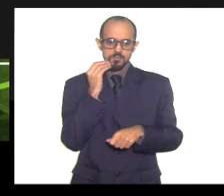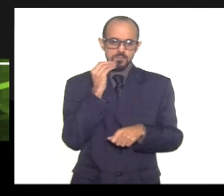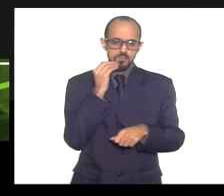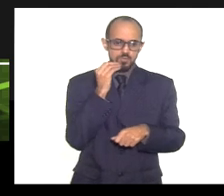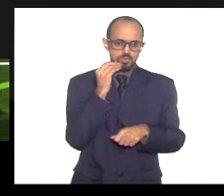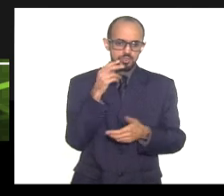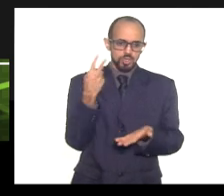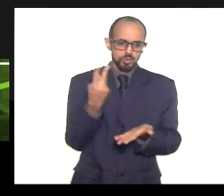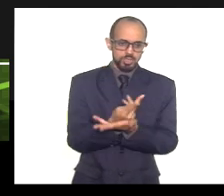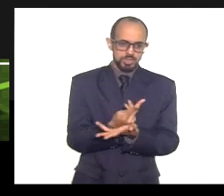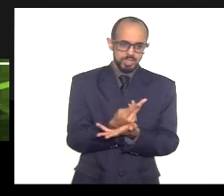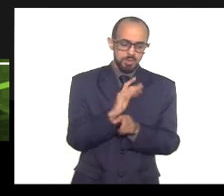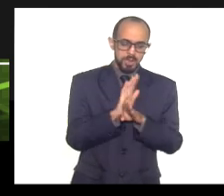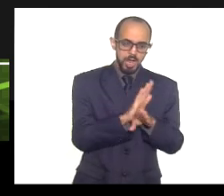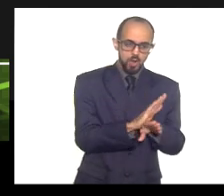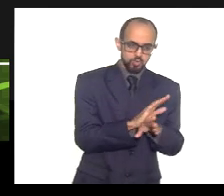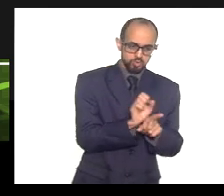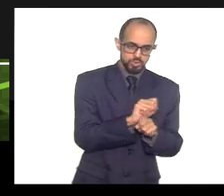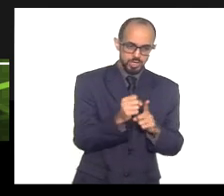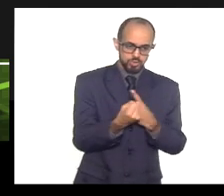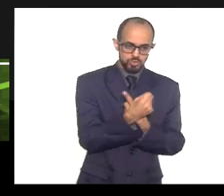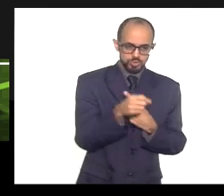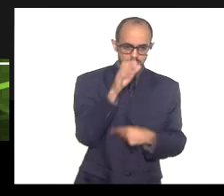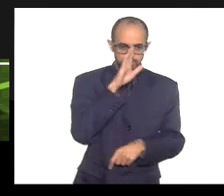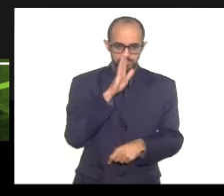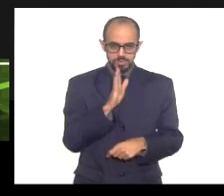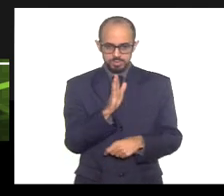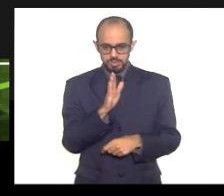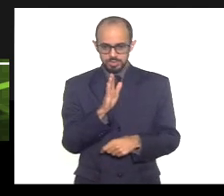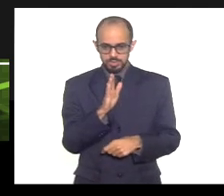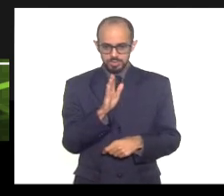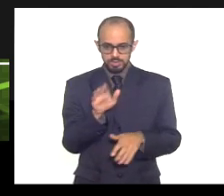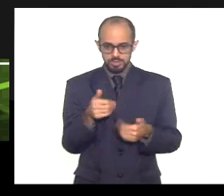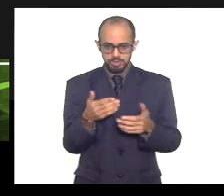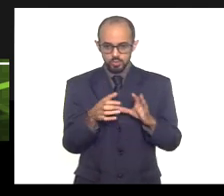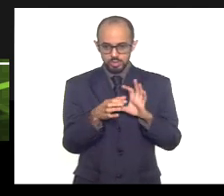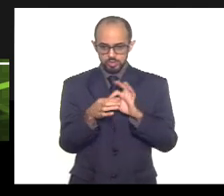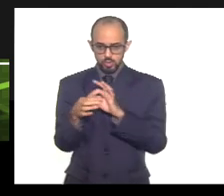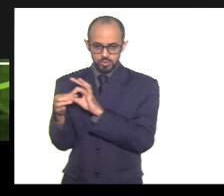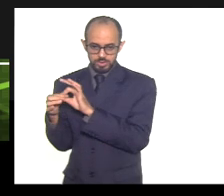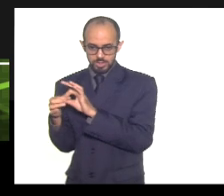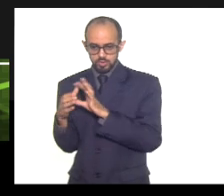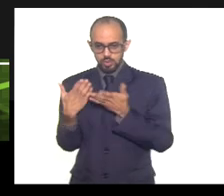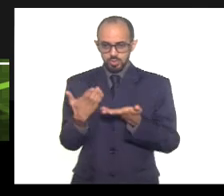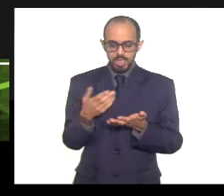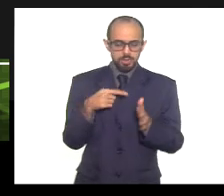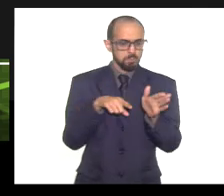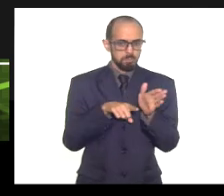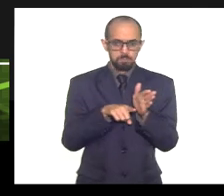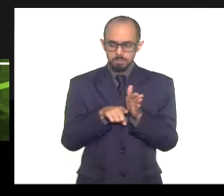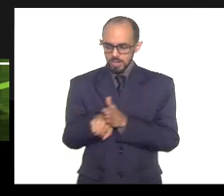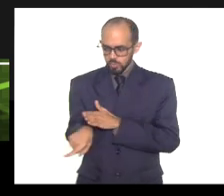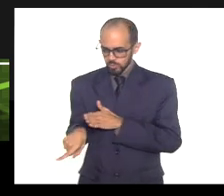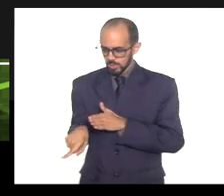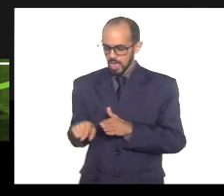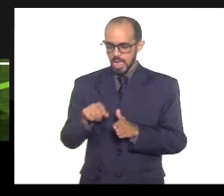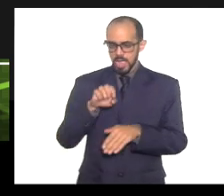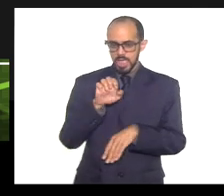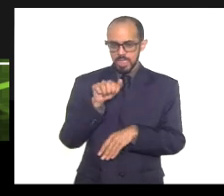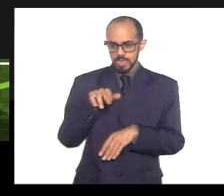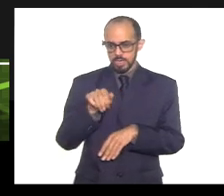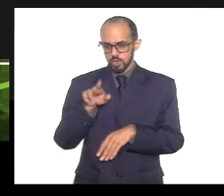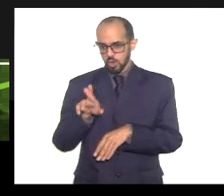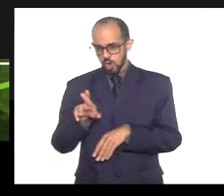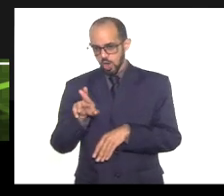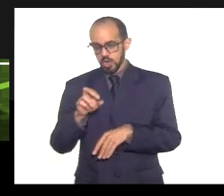prol da sociedade brasileira, né? Então, nesse contexto aí, que eu gostaria de perguntar para a Equinor,